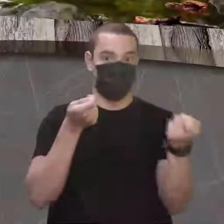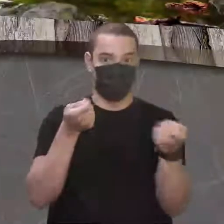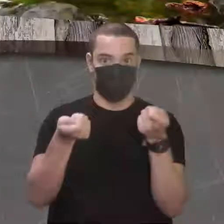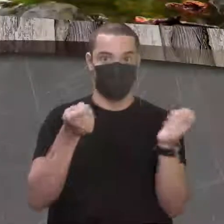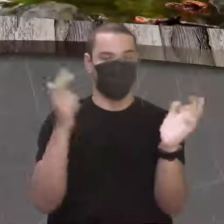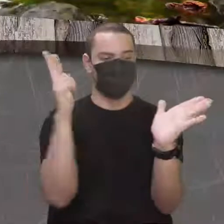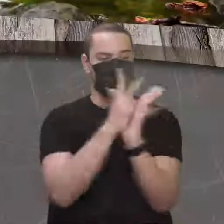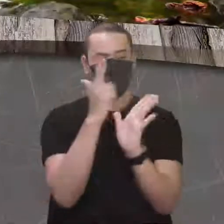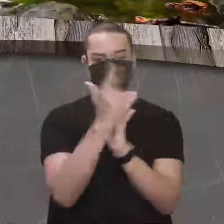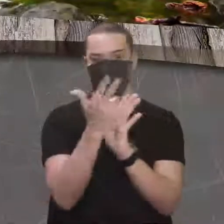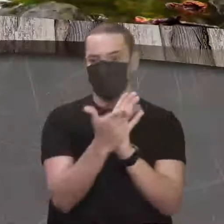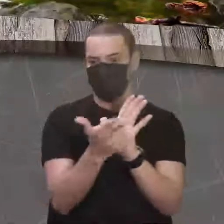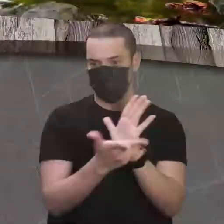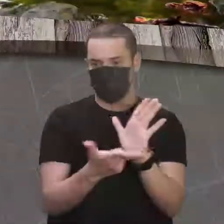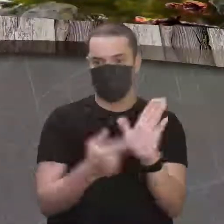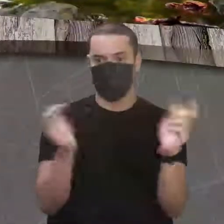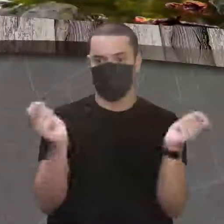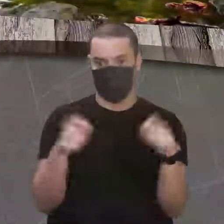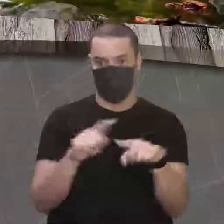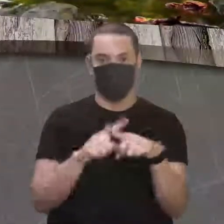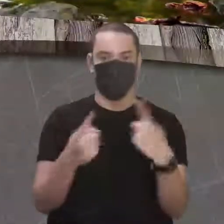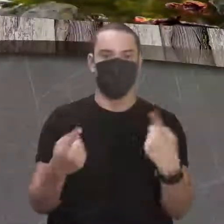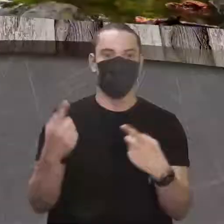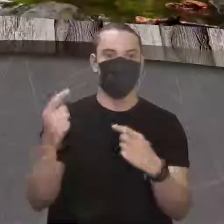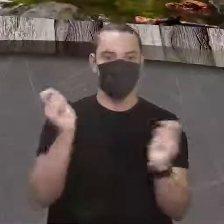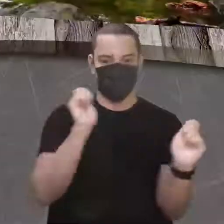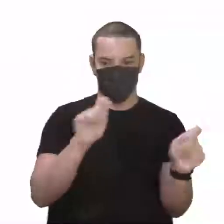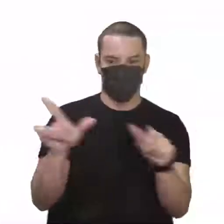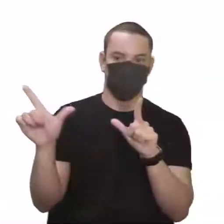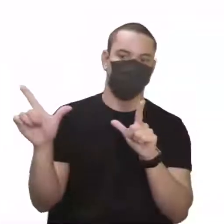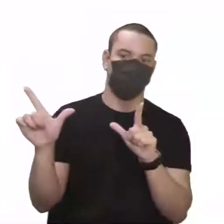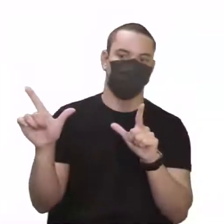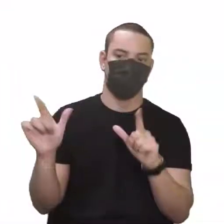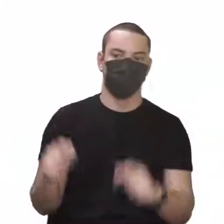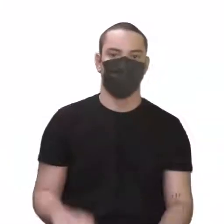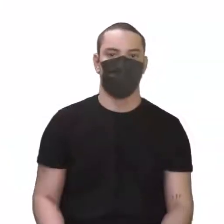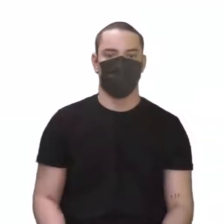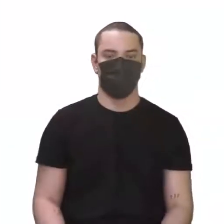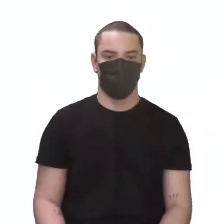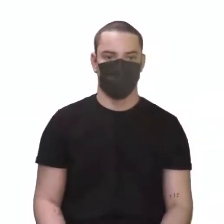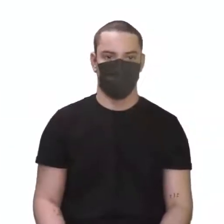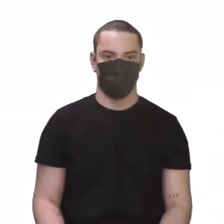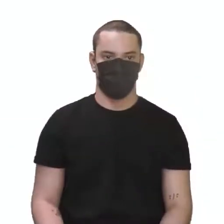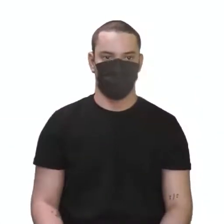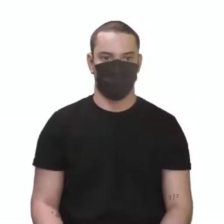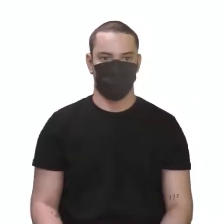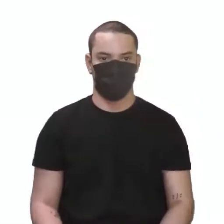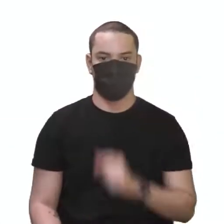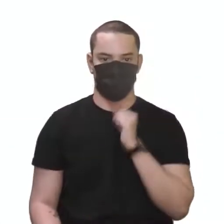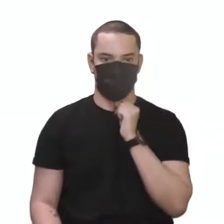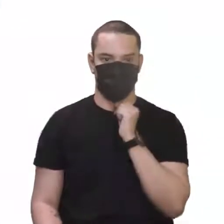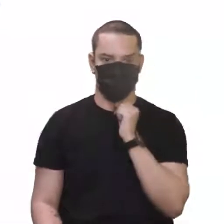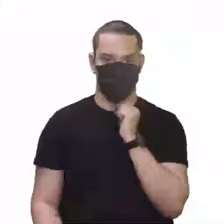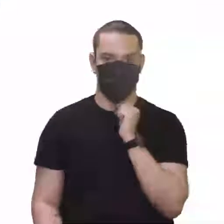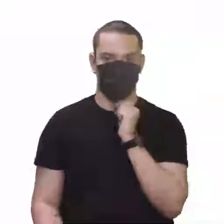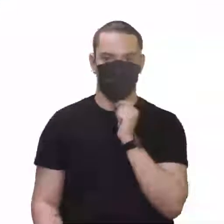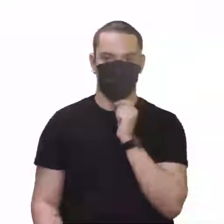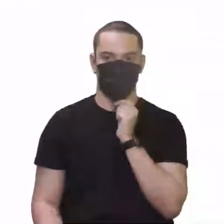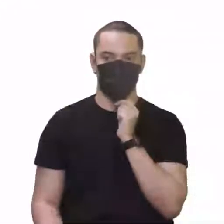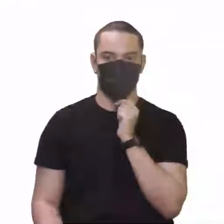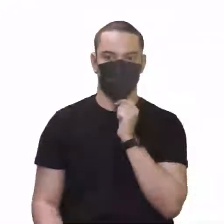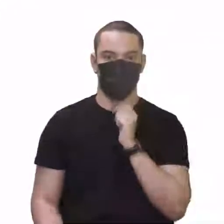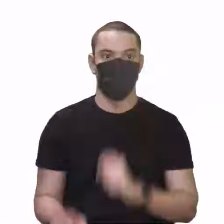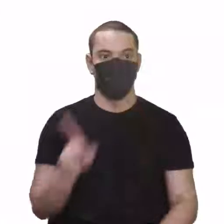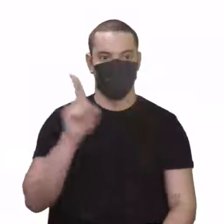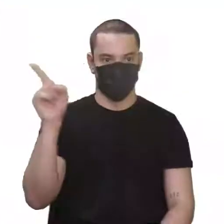manipular muita coisa, tá bom? Mas vamos à telinha lá, chega no nosso material. Então vamos lá, esse